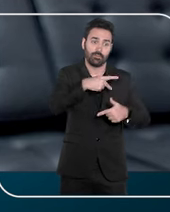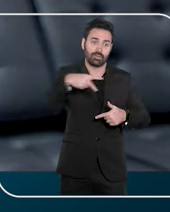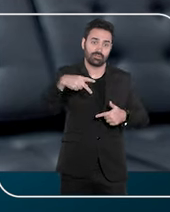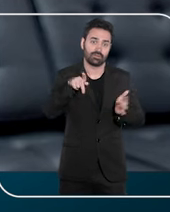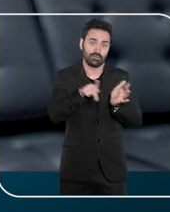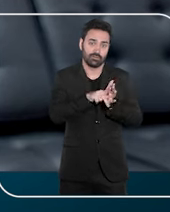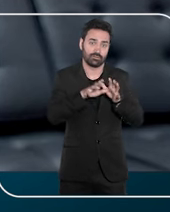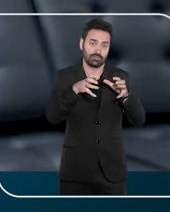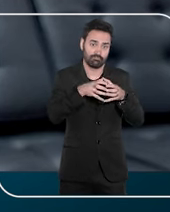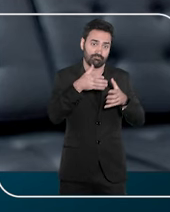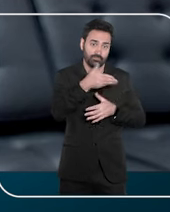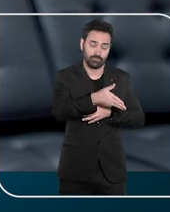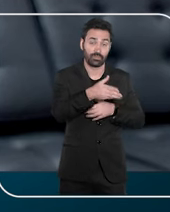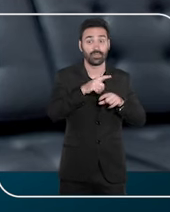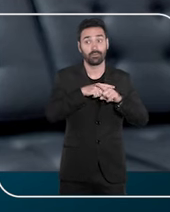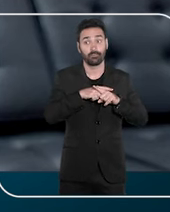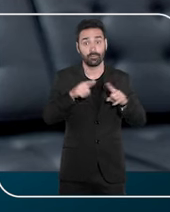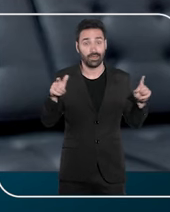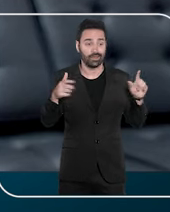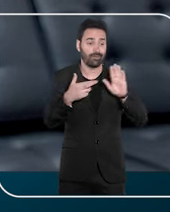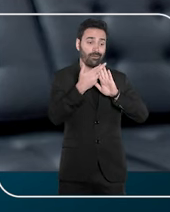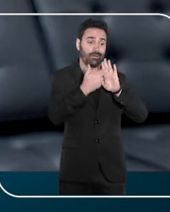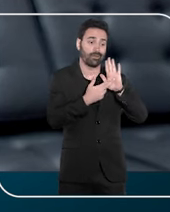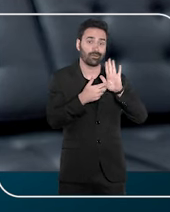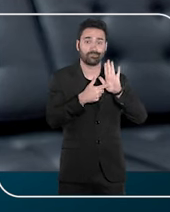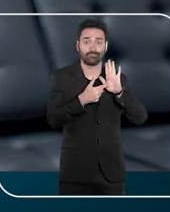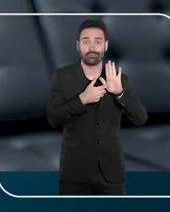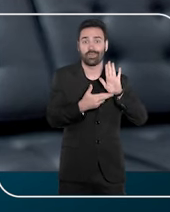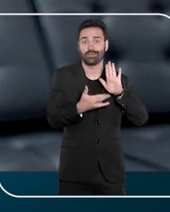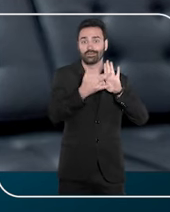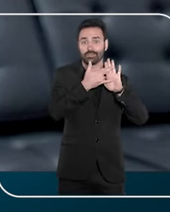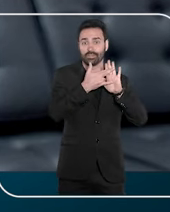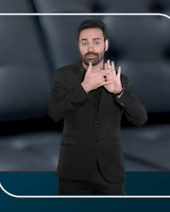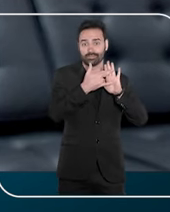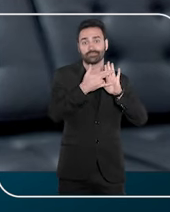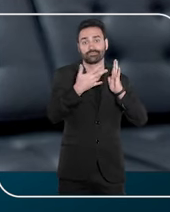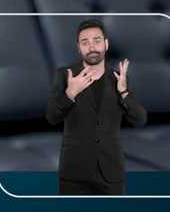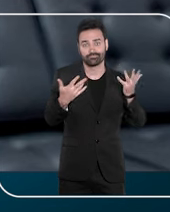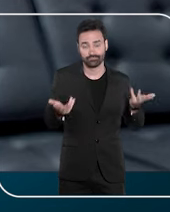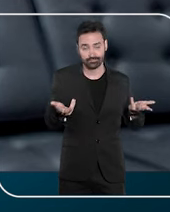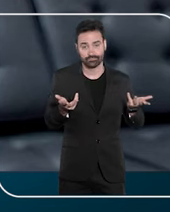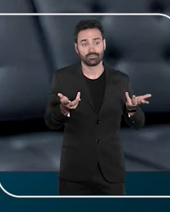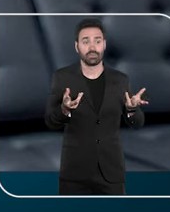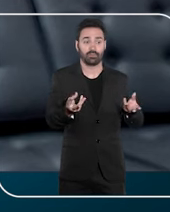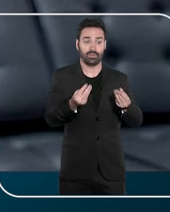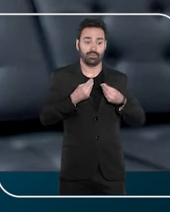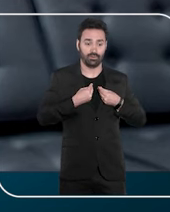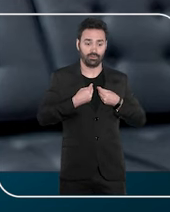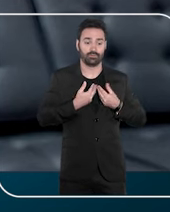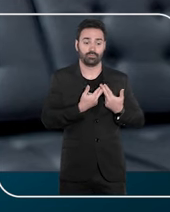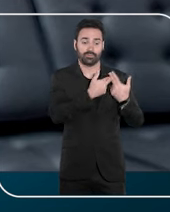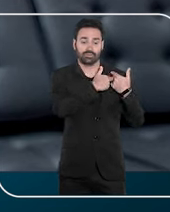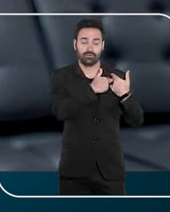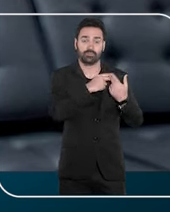questão regimental, a presidência caiu, digamos assim, no meu colo. E eu estou tentando